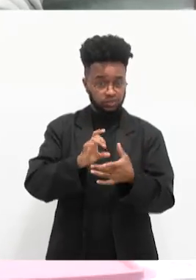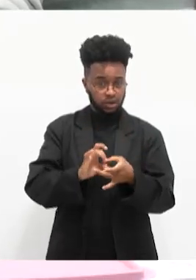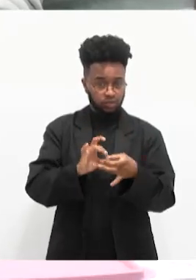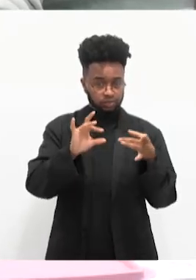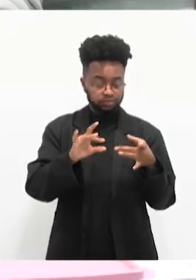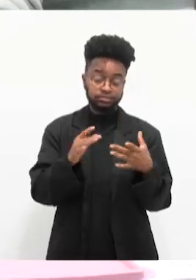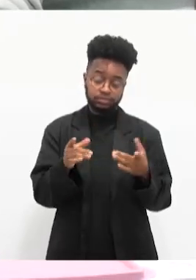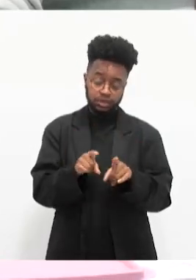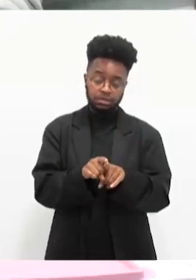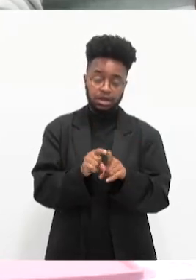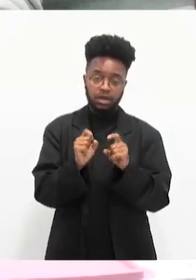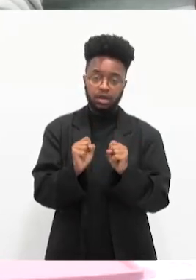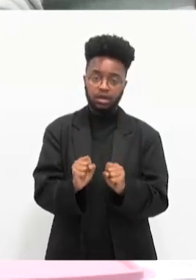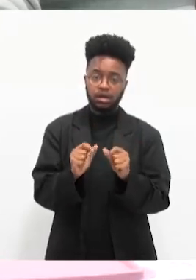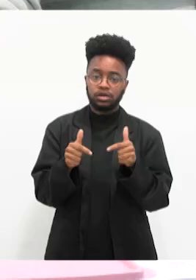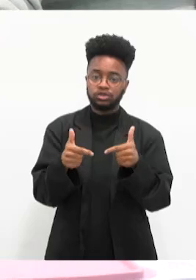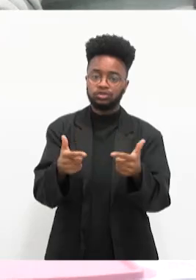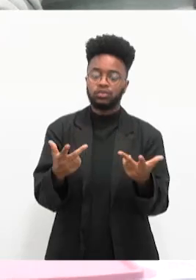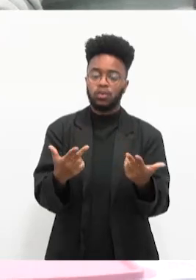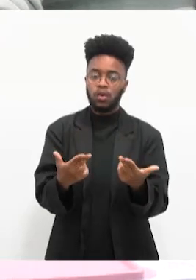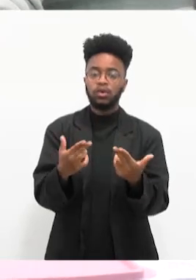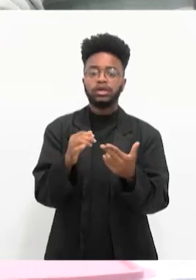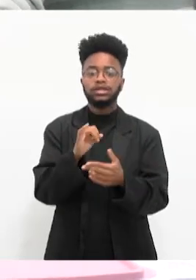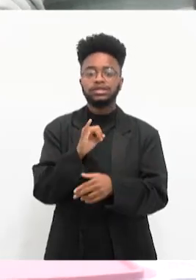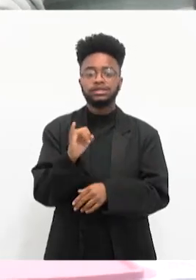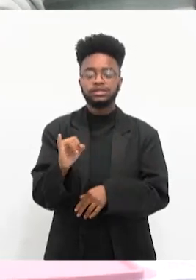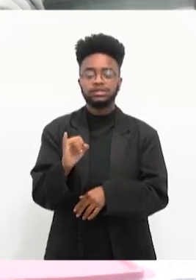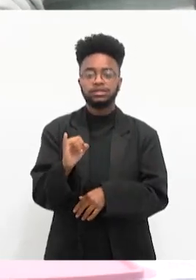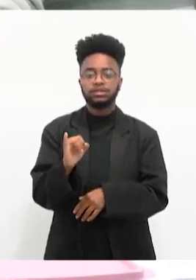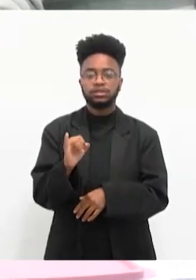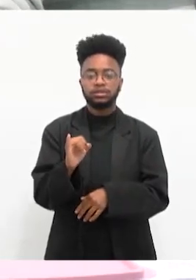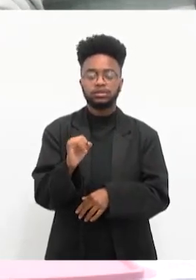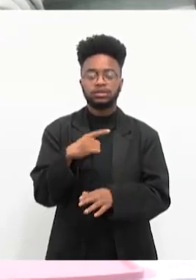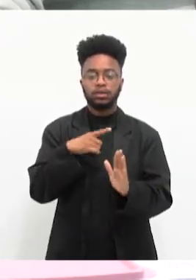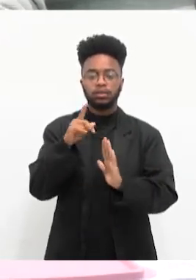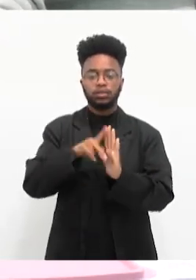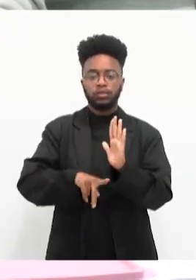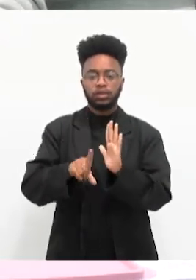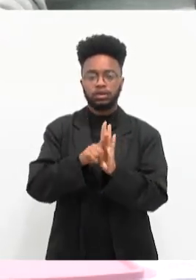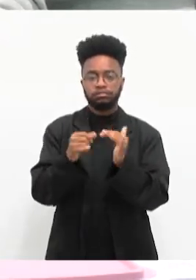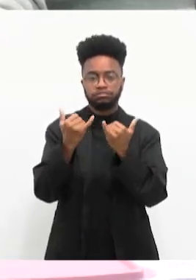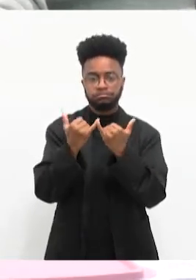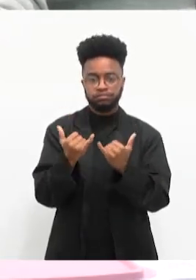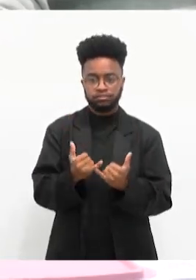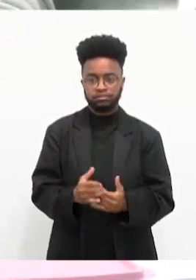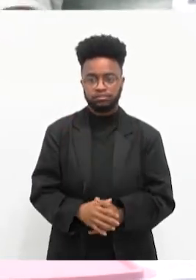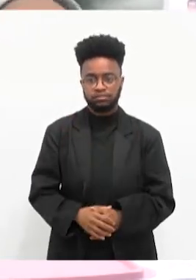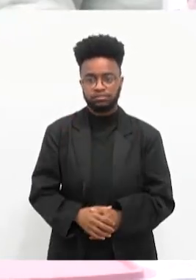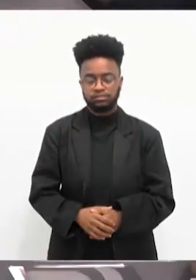também adotar essa jurisprudência para tratar equanimemente os projetos semelhantes.